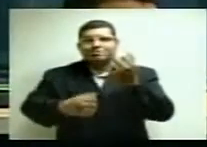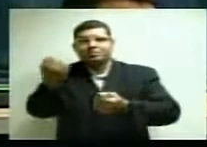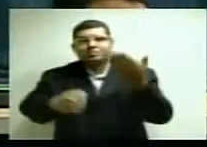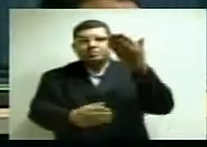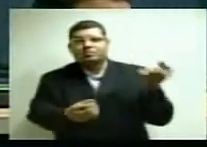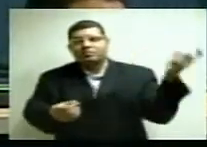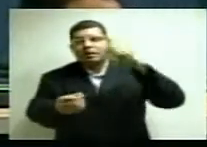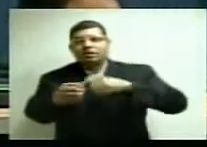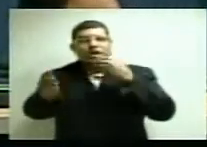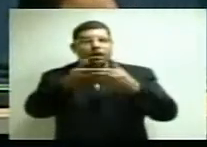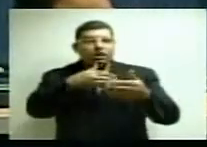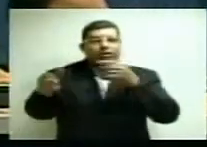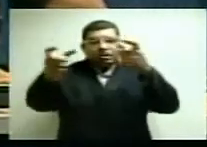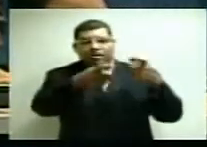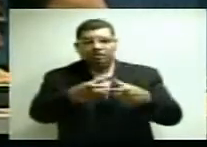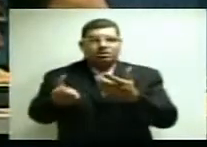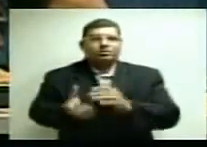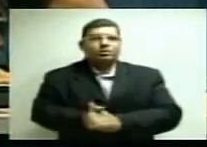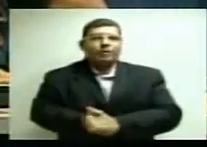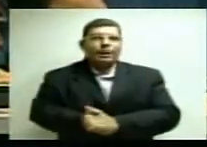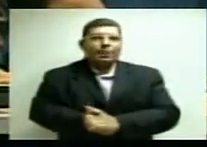para chegar a qualquer destino.